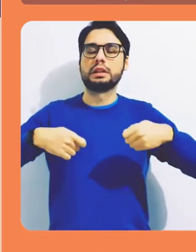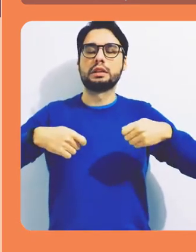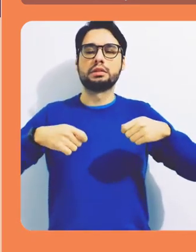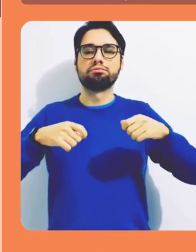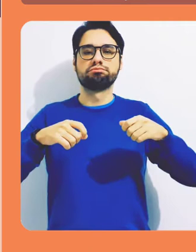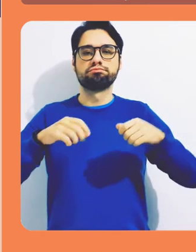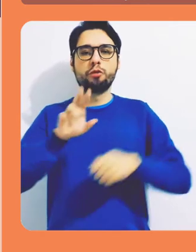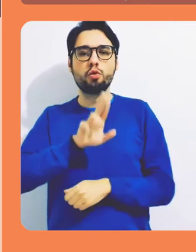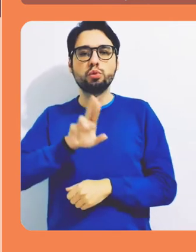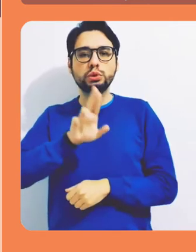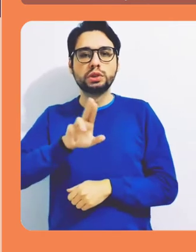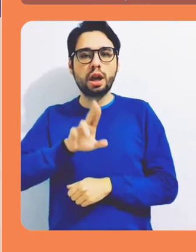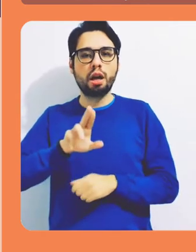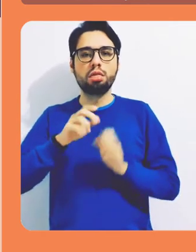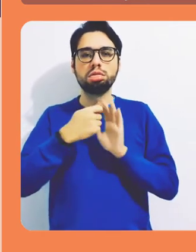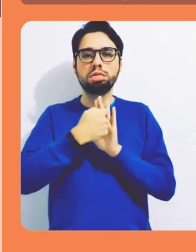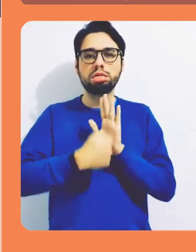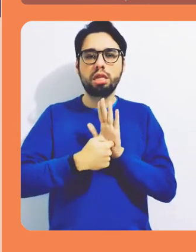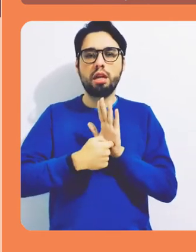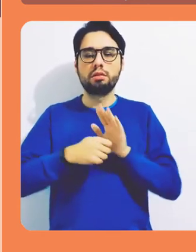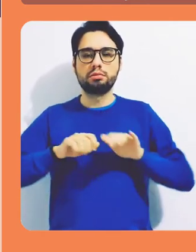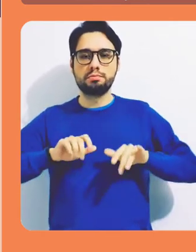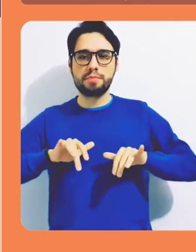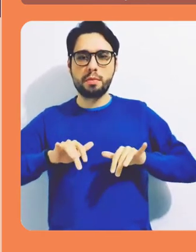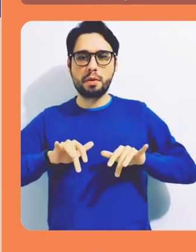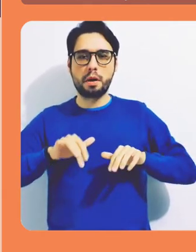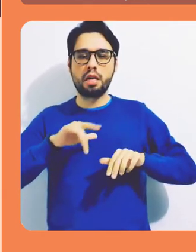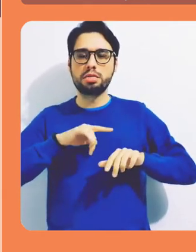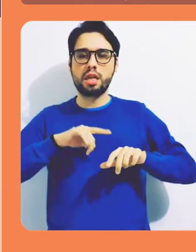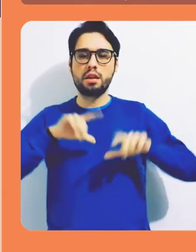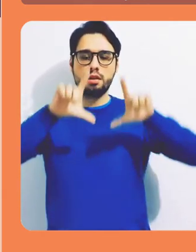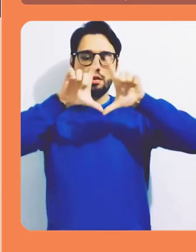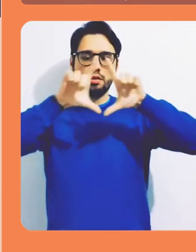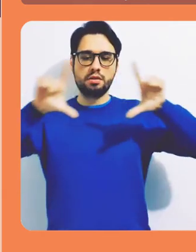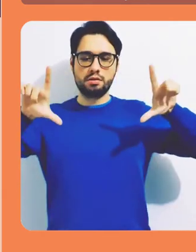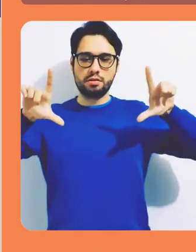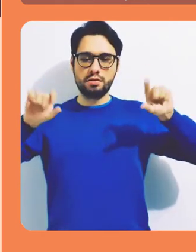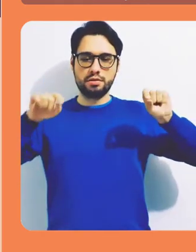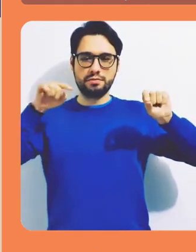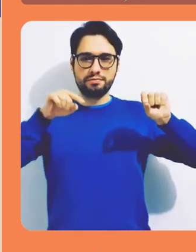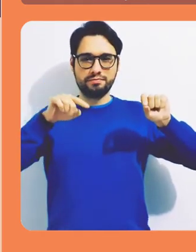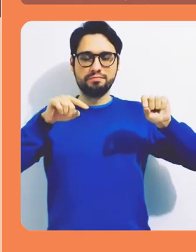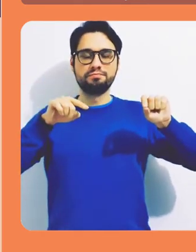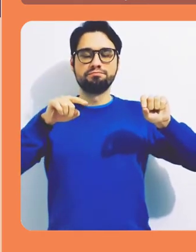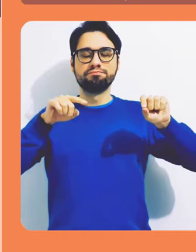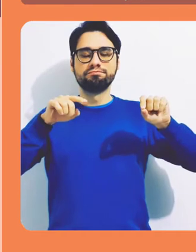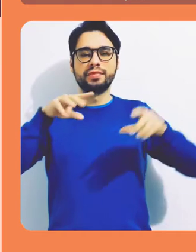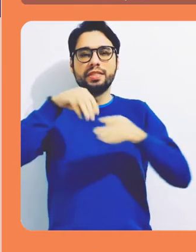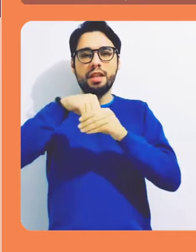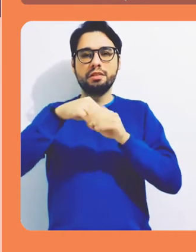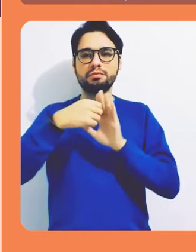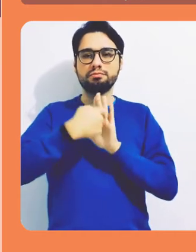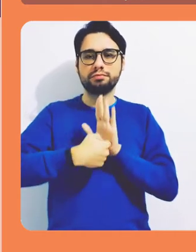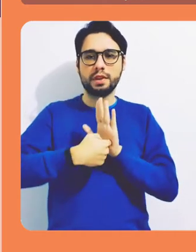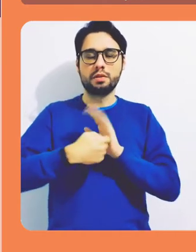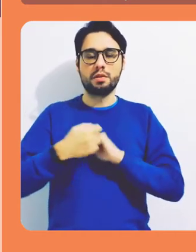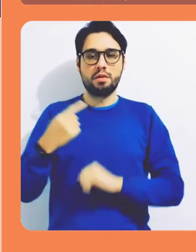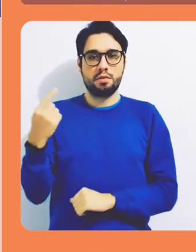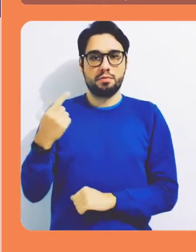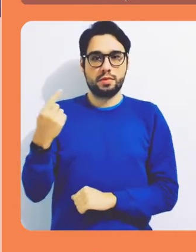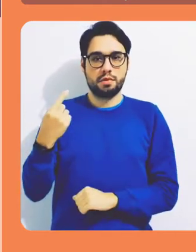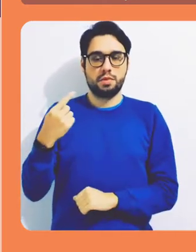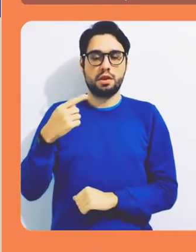né? Então, vou mostrar para vocês como que a gente faz para resolver alguns pequenos